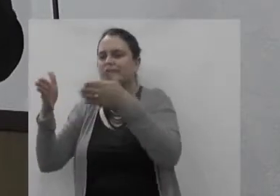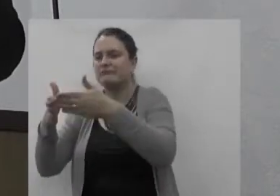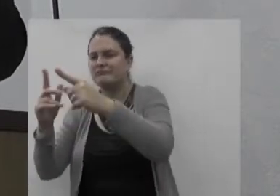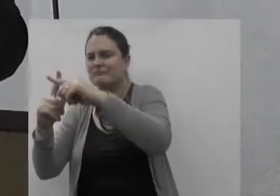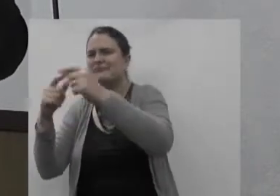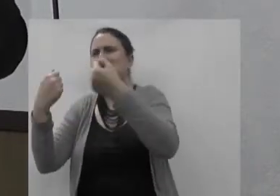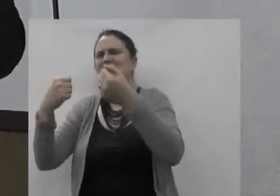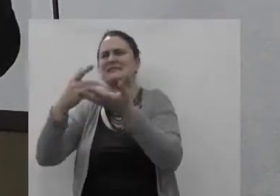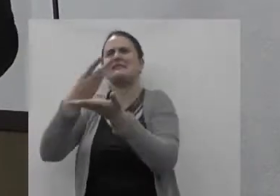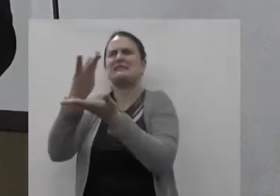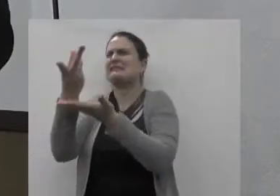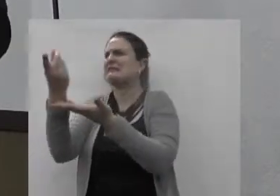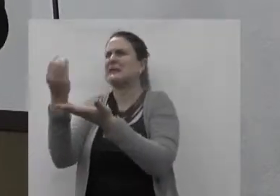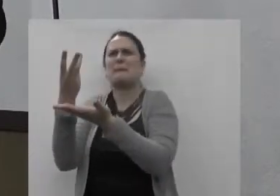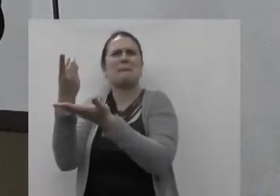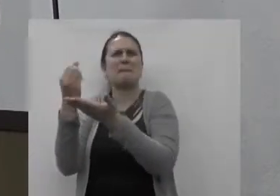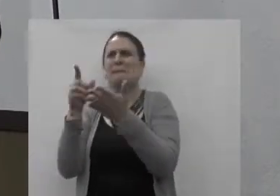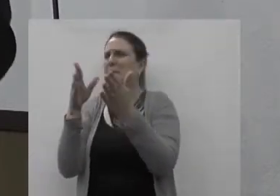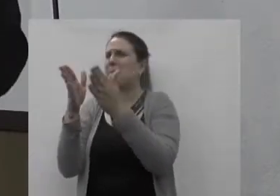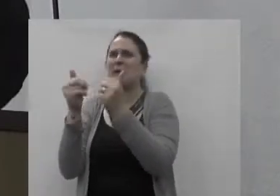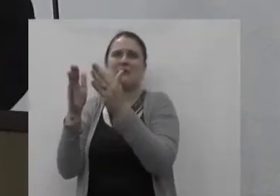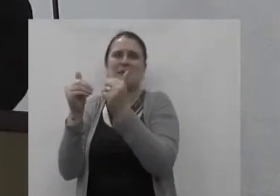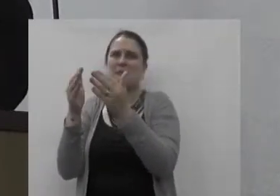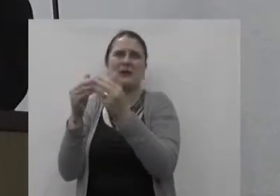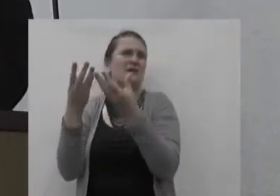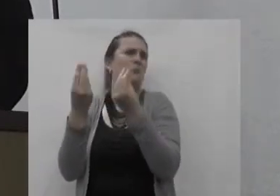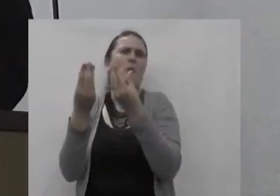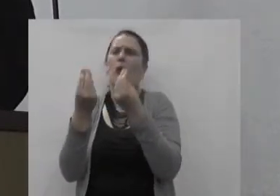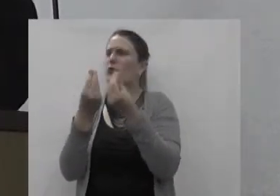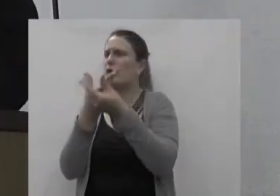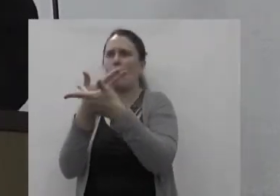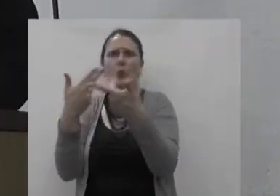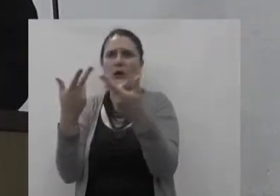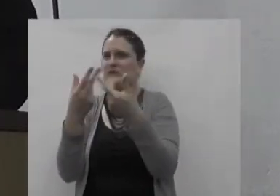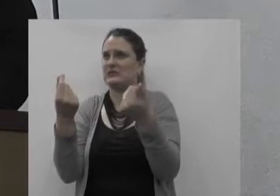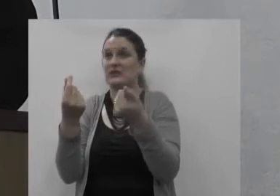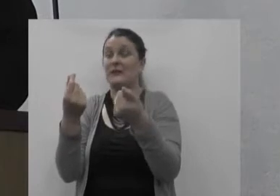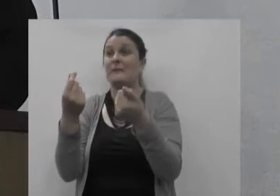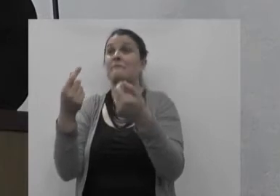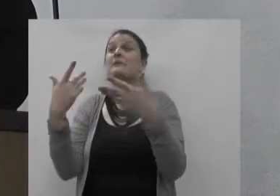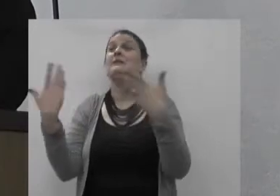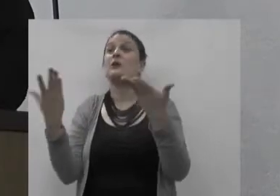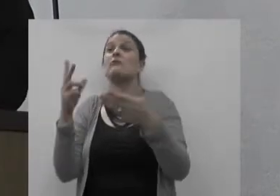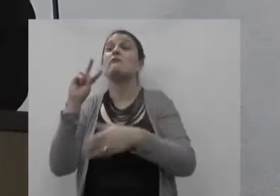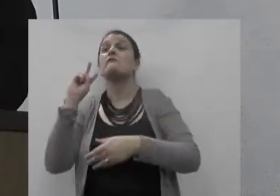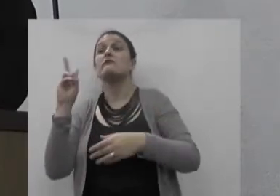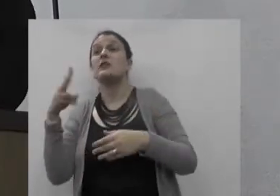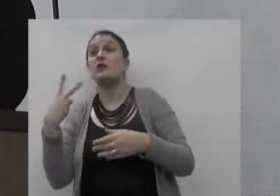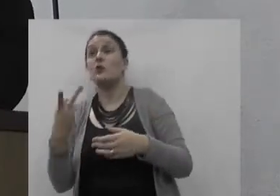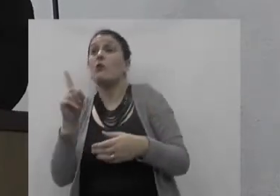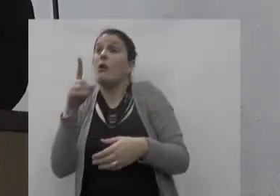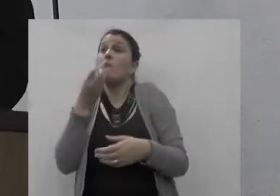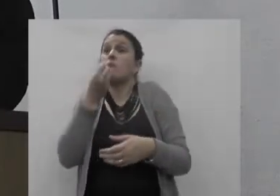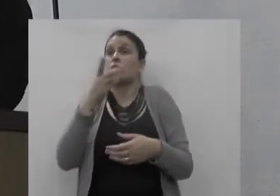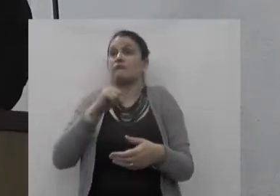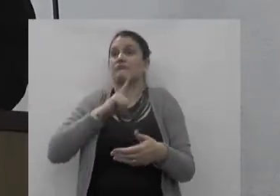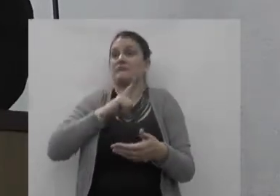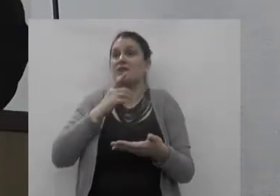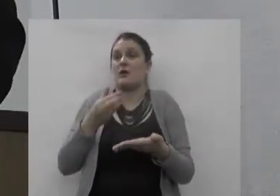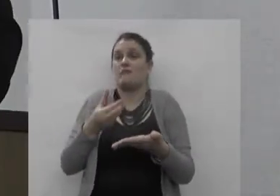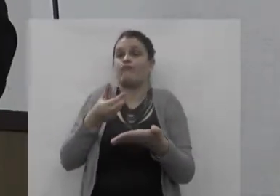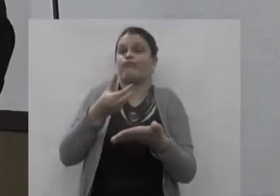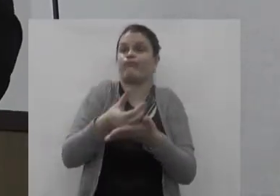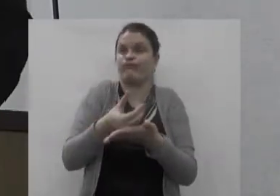a respeito de um direcionamento de uma verba para, de repente, fazer um asfalto em alguma rua. Só